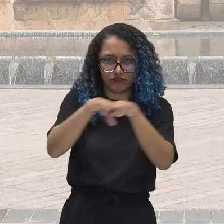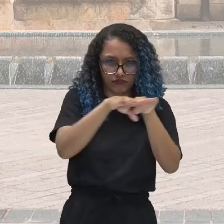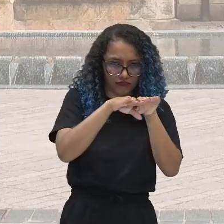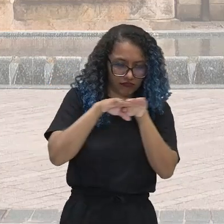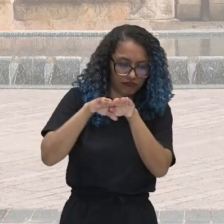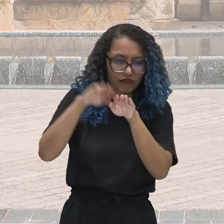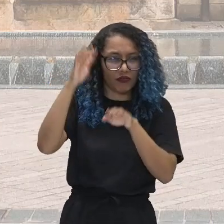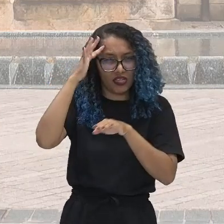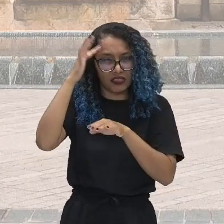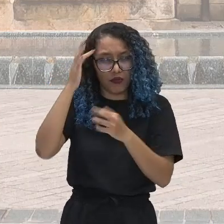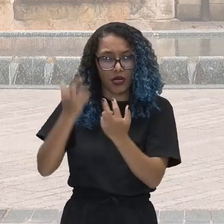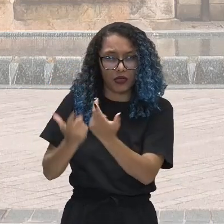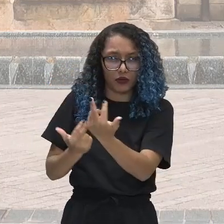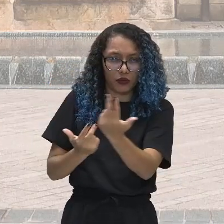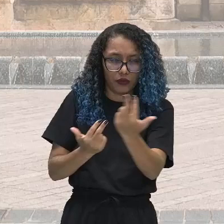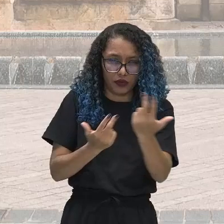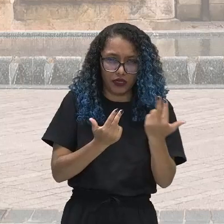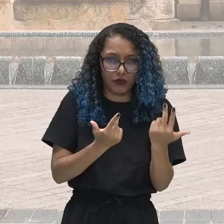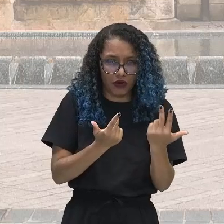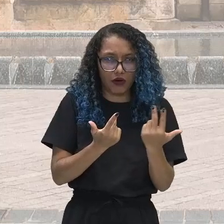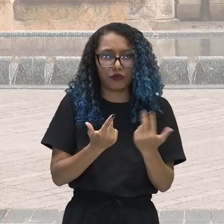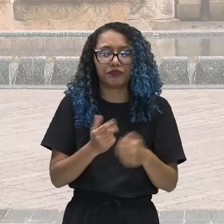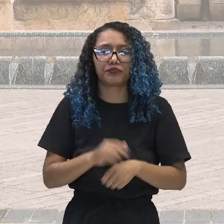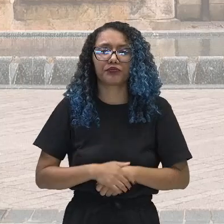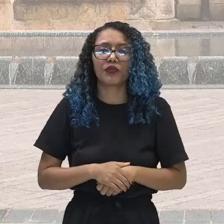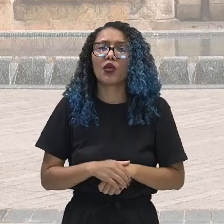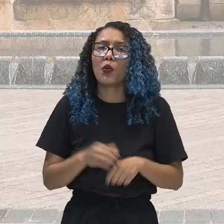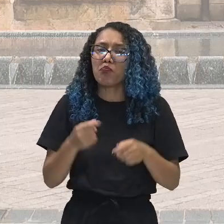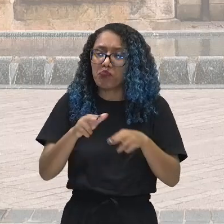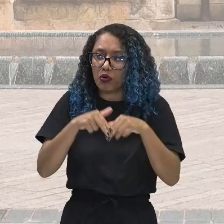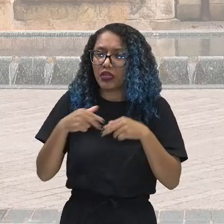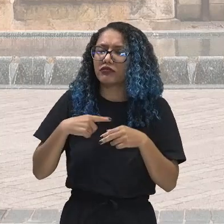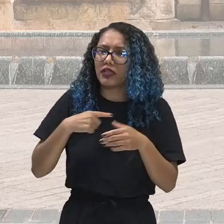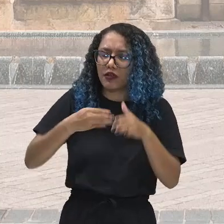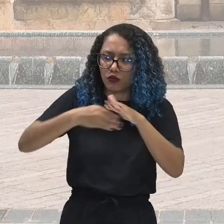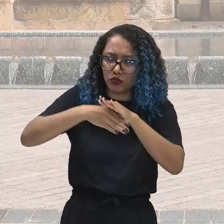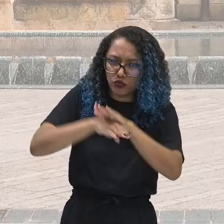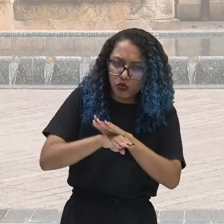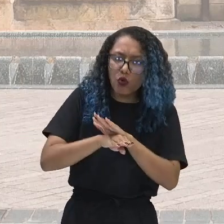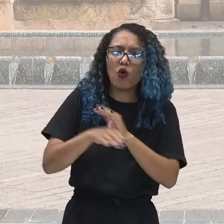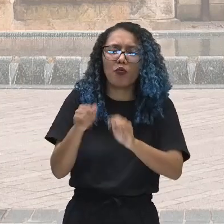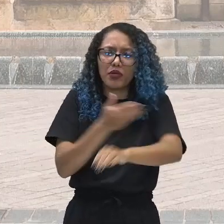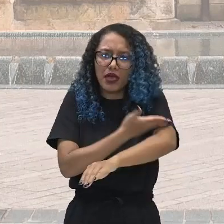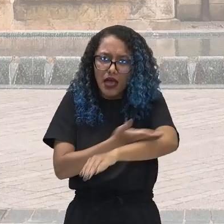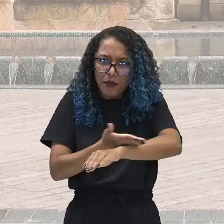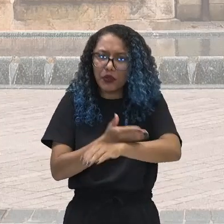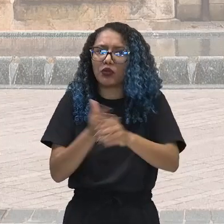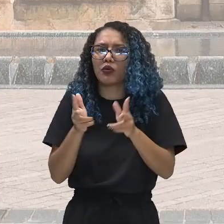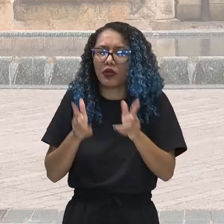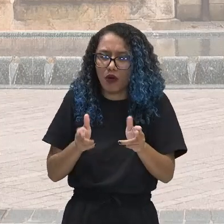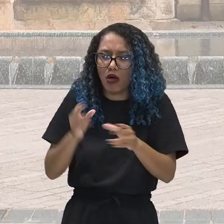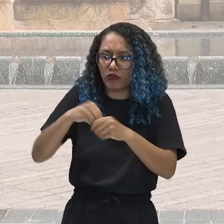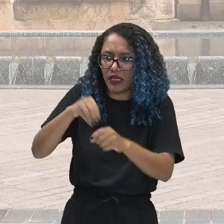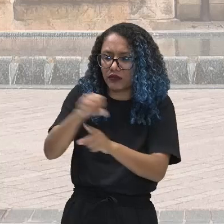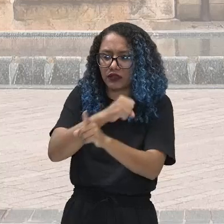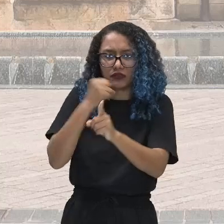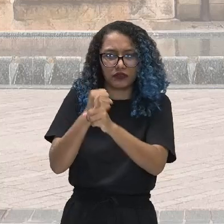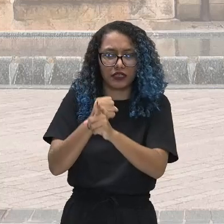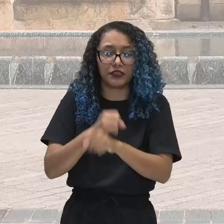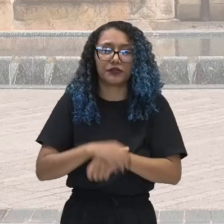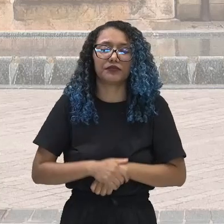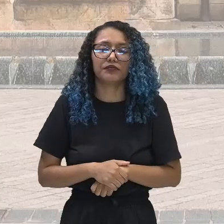hábitos e costumes das pessoas que estão naquela sociedade. Para Durkheim, a